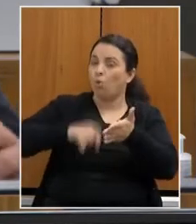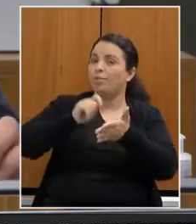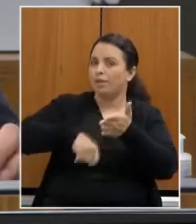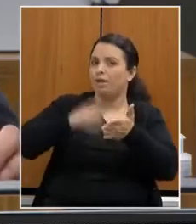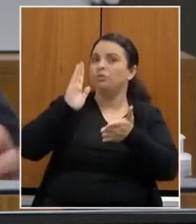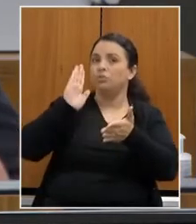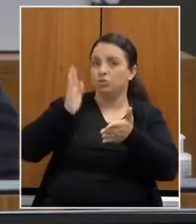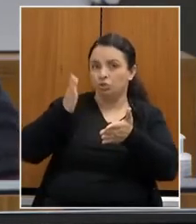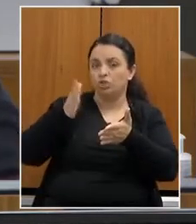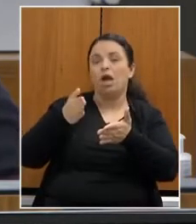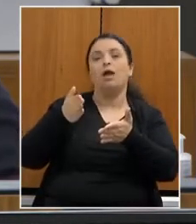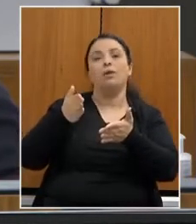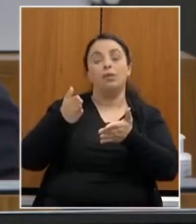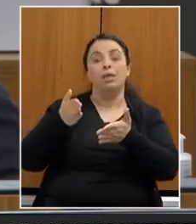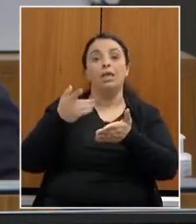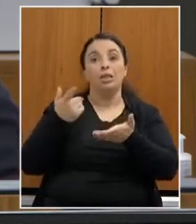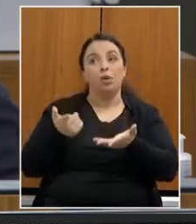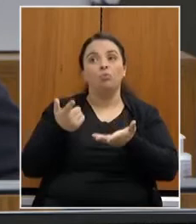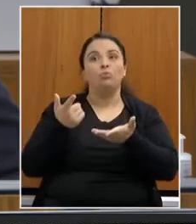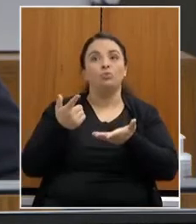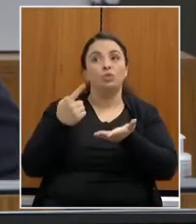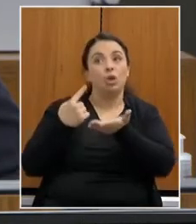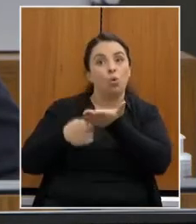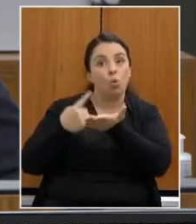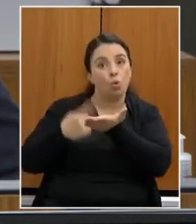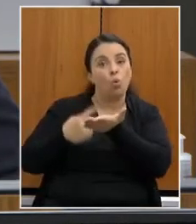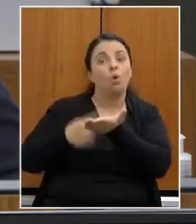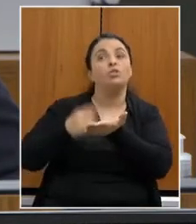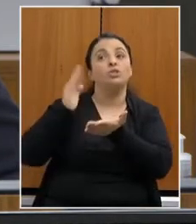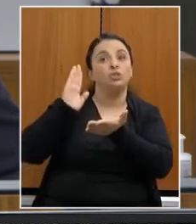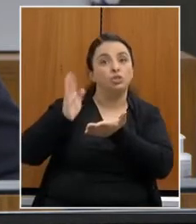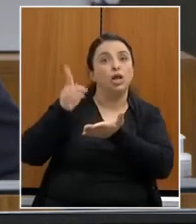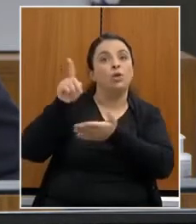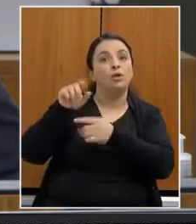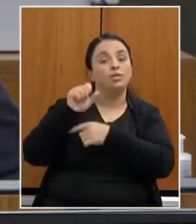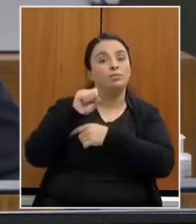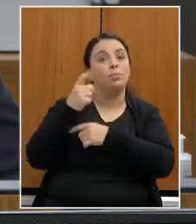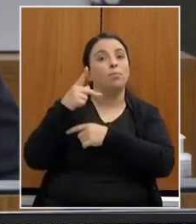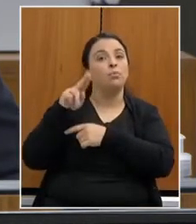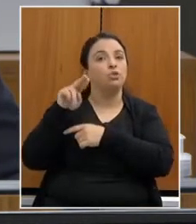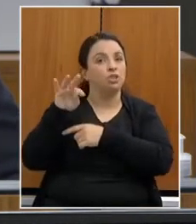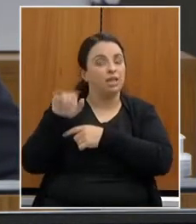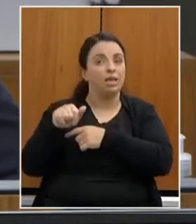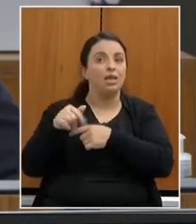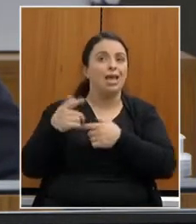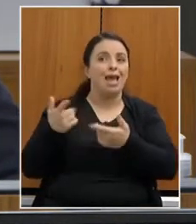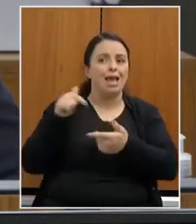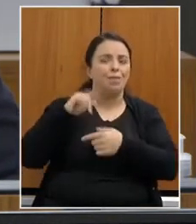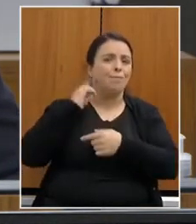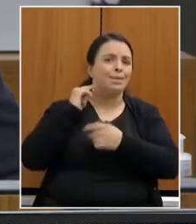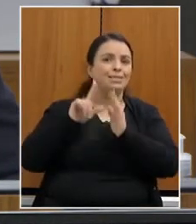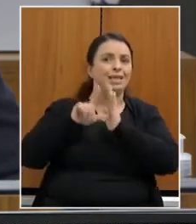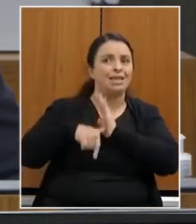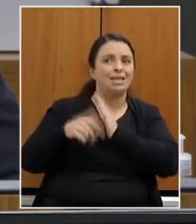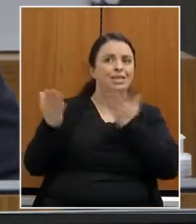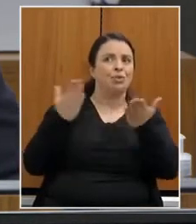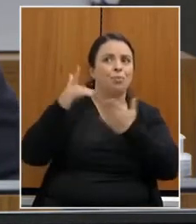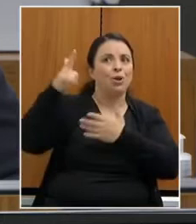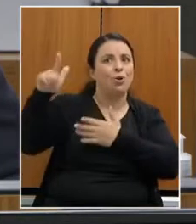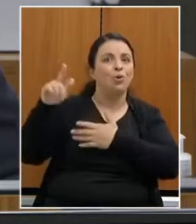acredito que não haverá atraso em relação aos demais estados porque todos dependem da